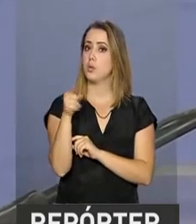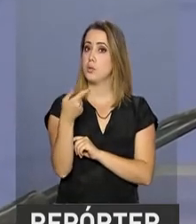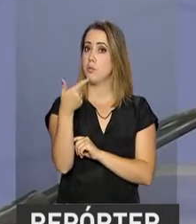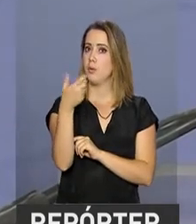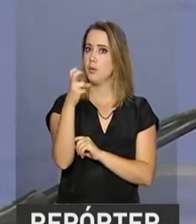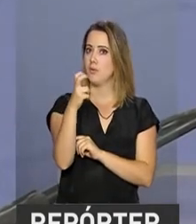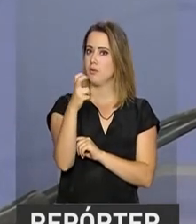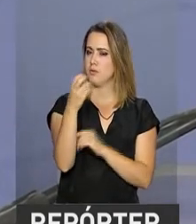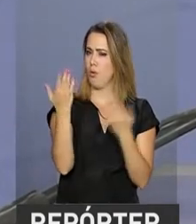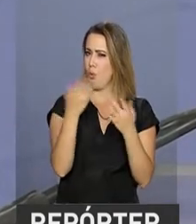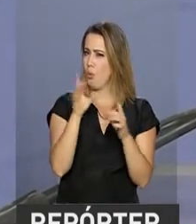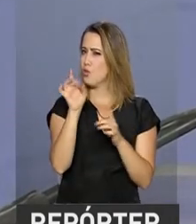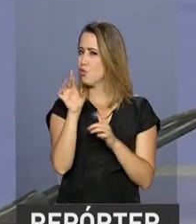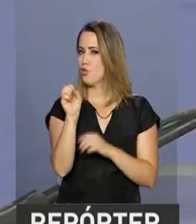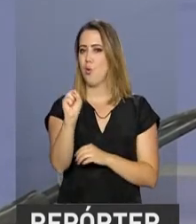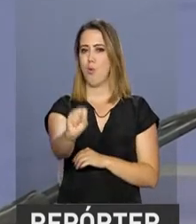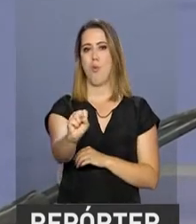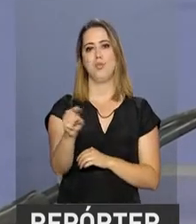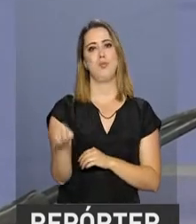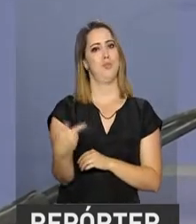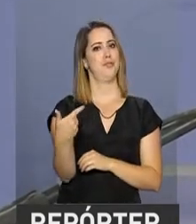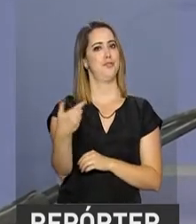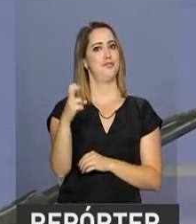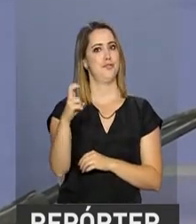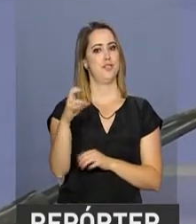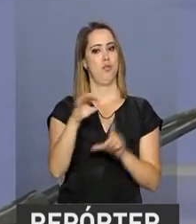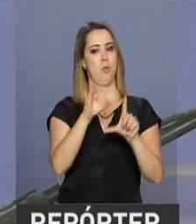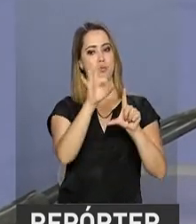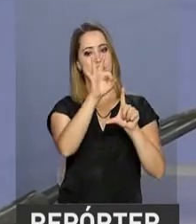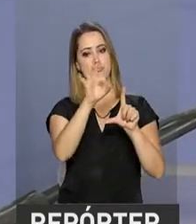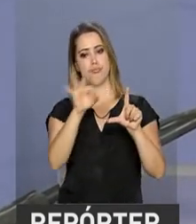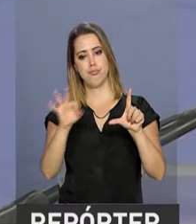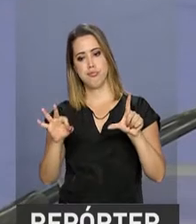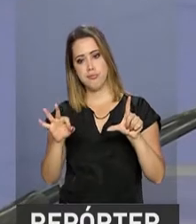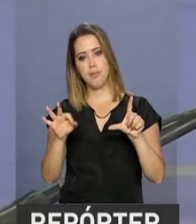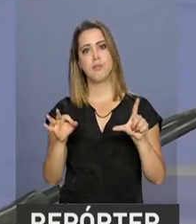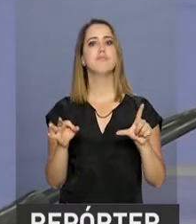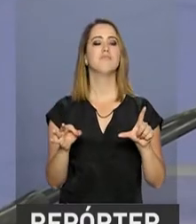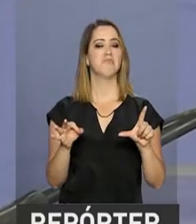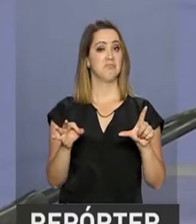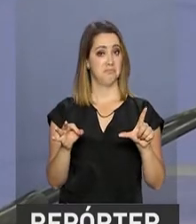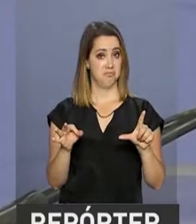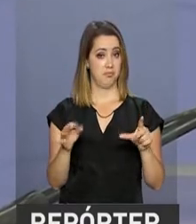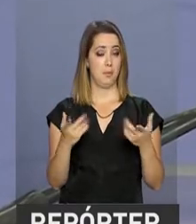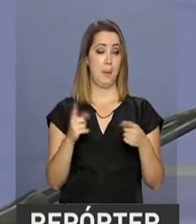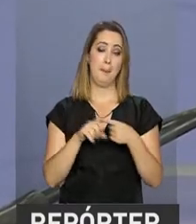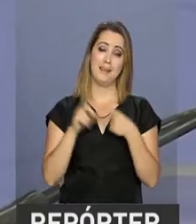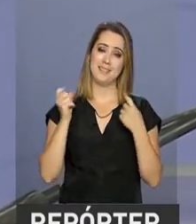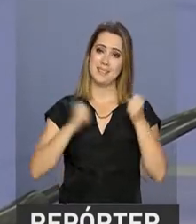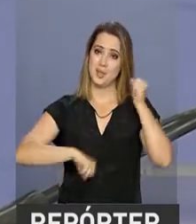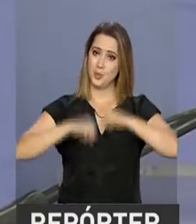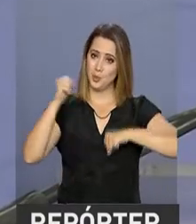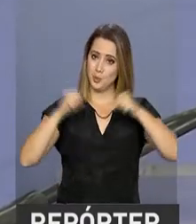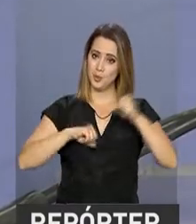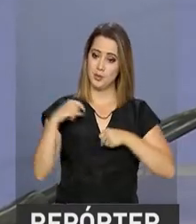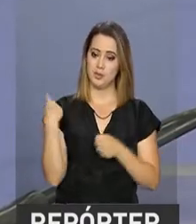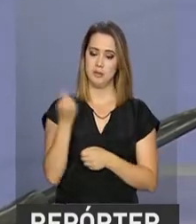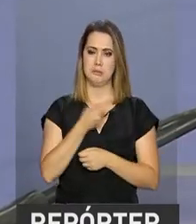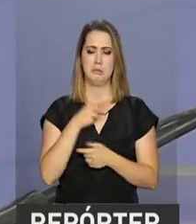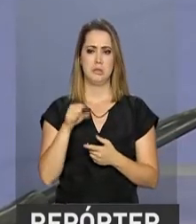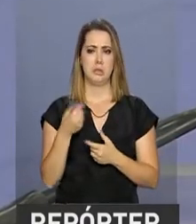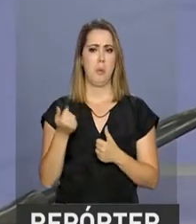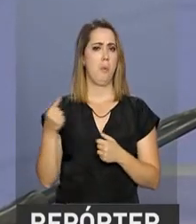e 8.25 com tendência à queda nós a produção industrial nós pegamos com